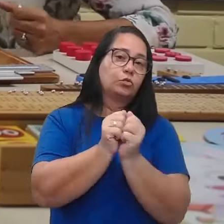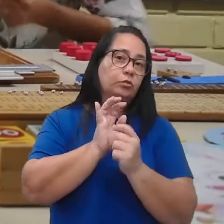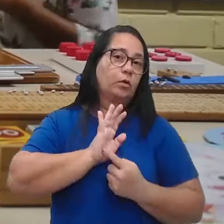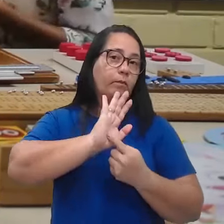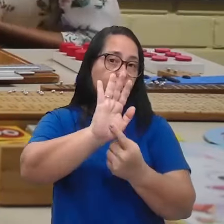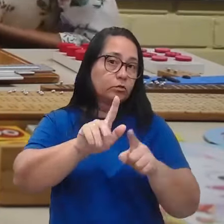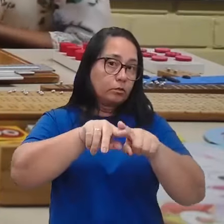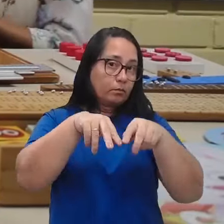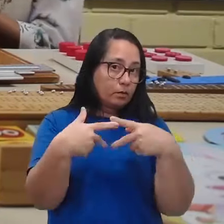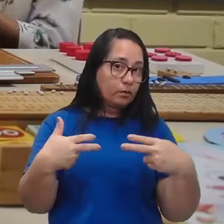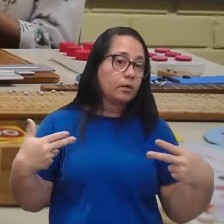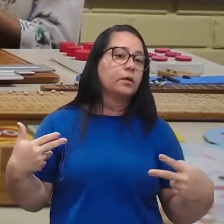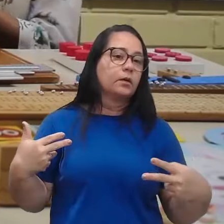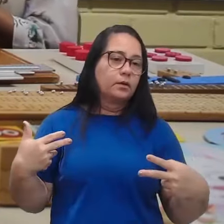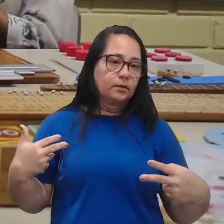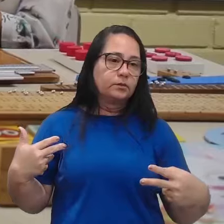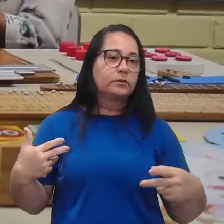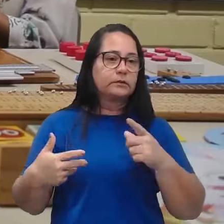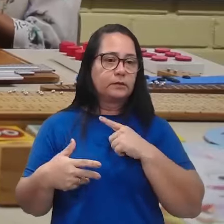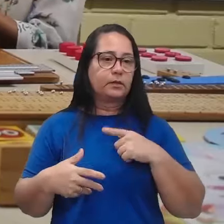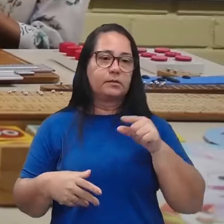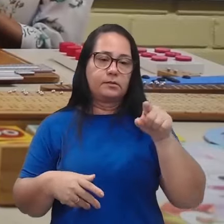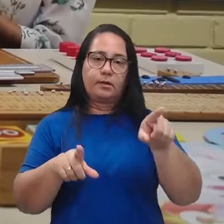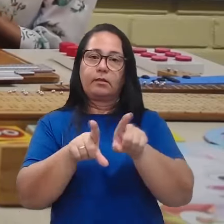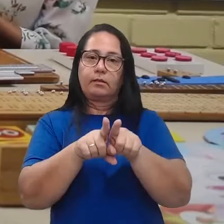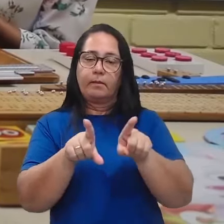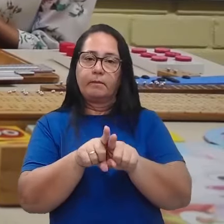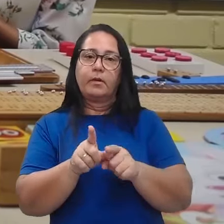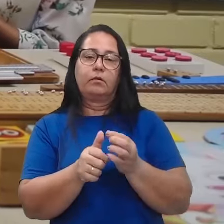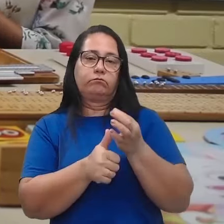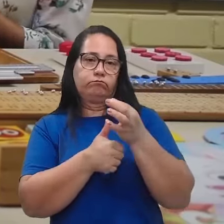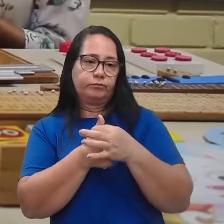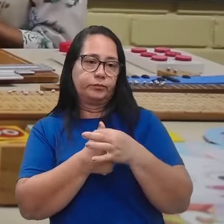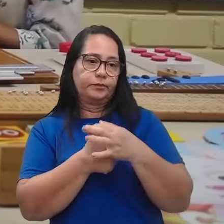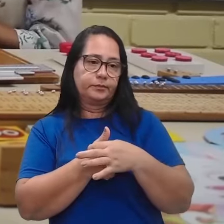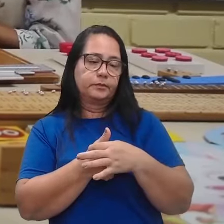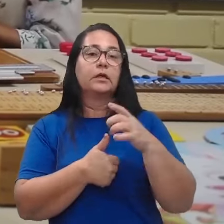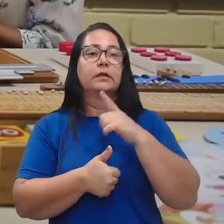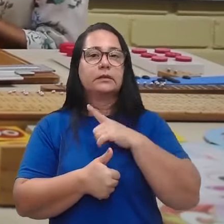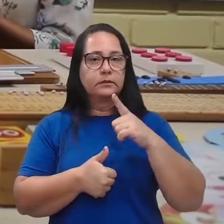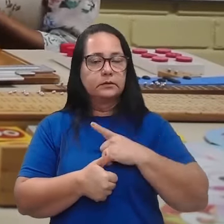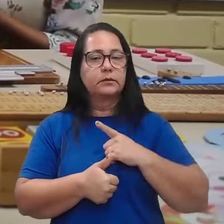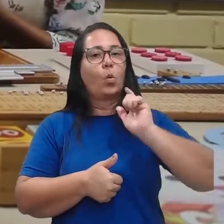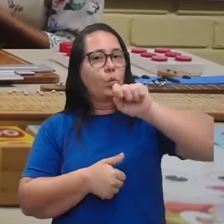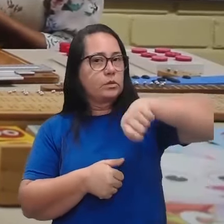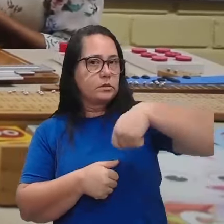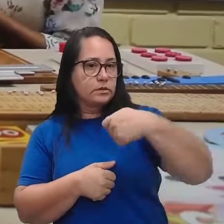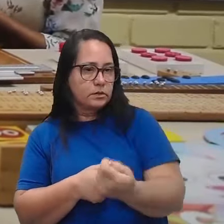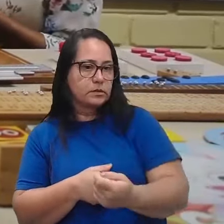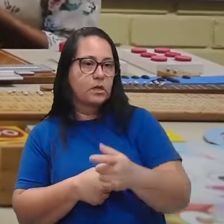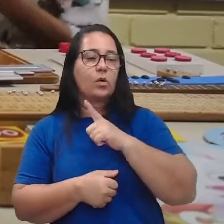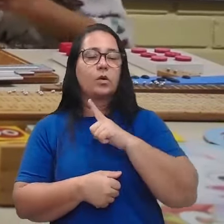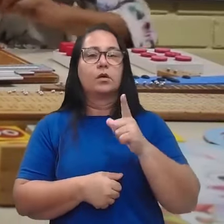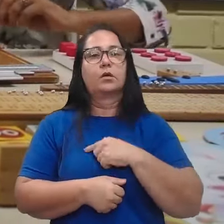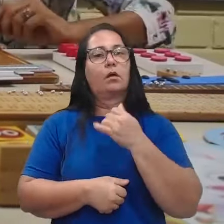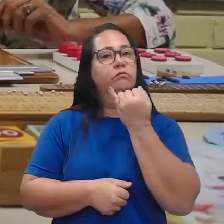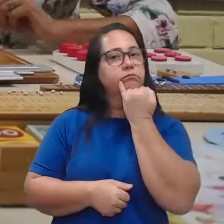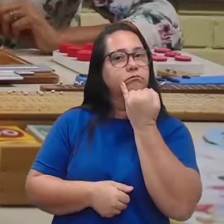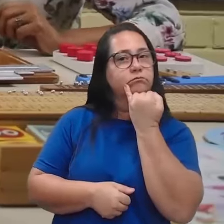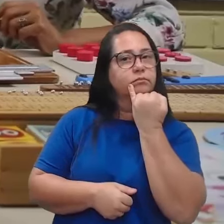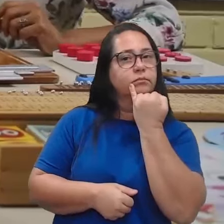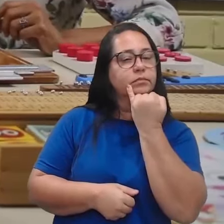mostrei um outro material, que é esse aqui, que é o meu sinal. Tem um sinal em Libras, que é a letra aí no canto, né?